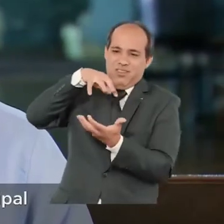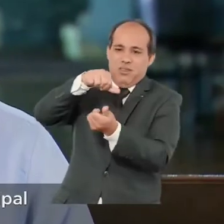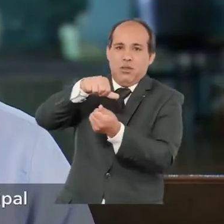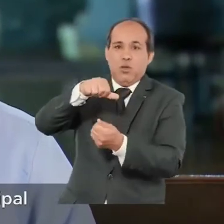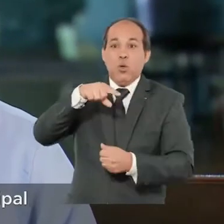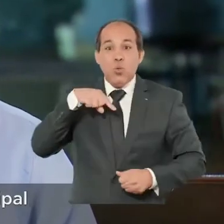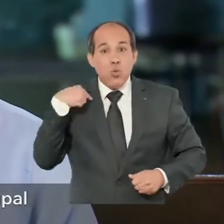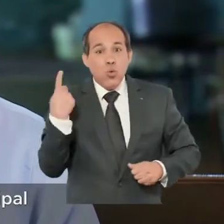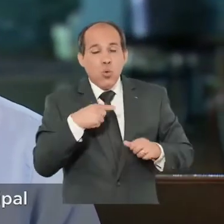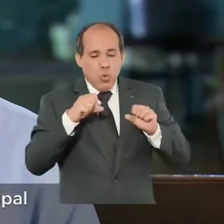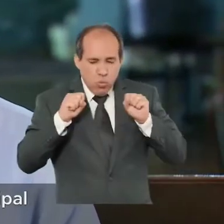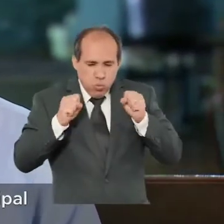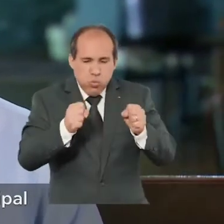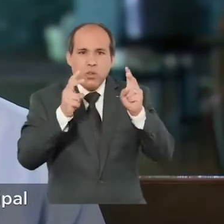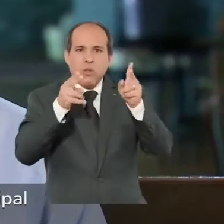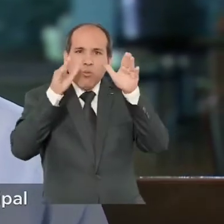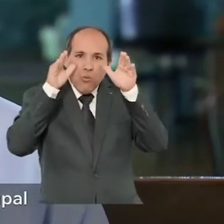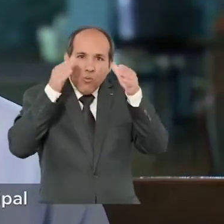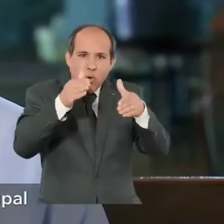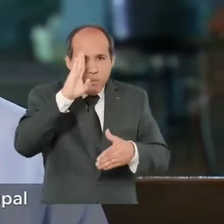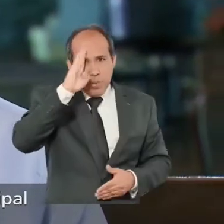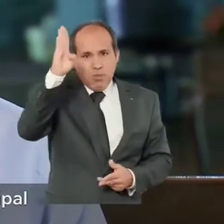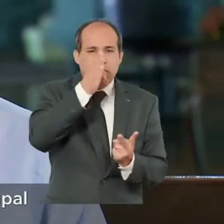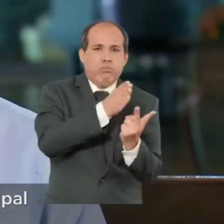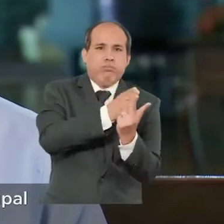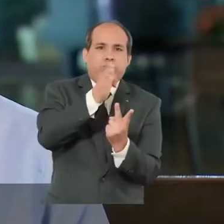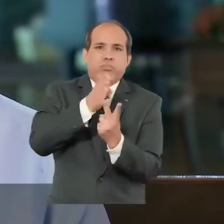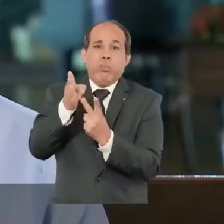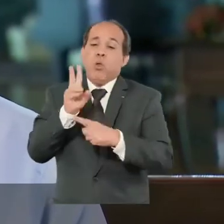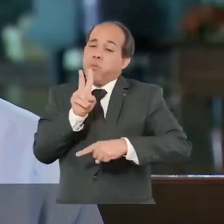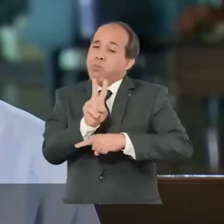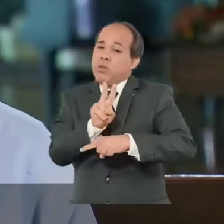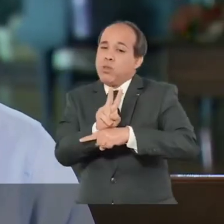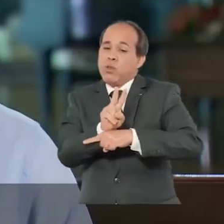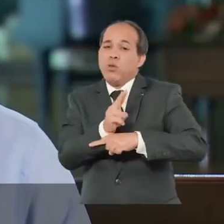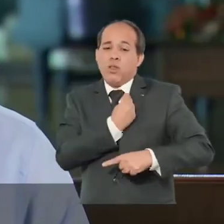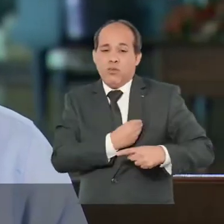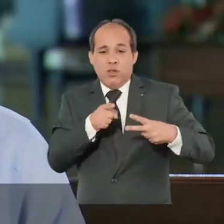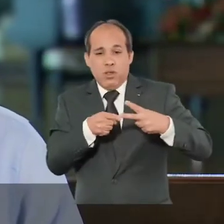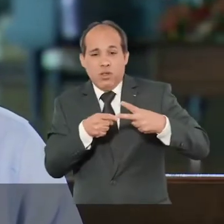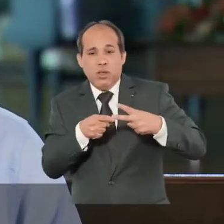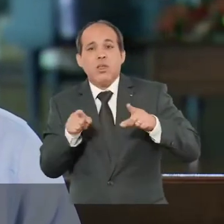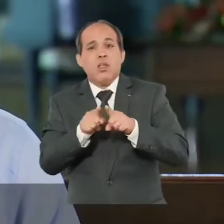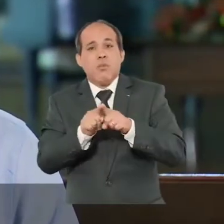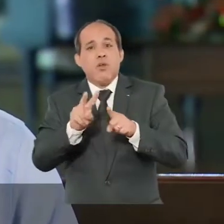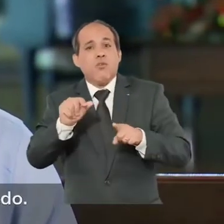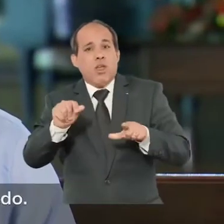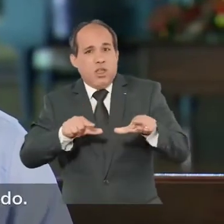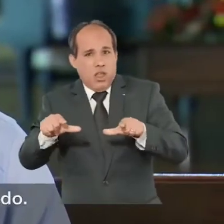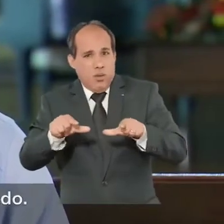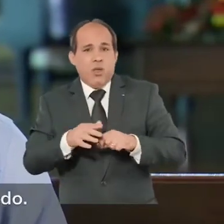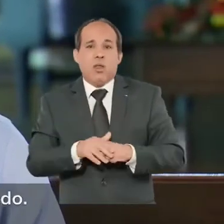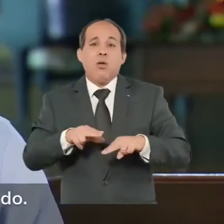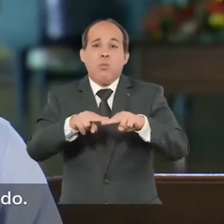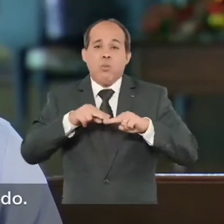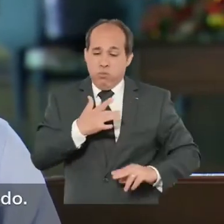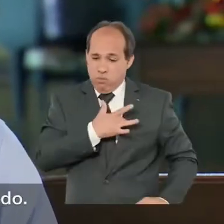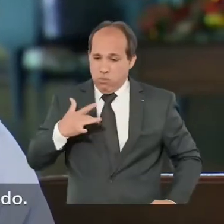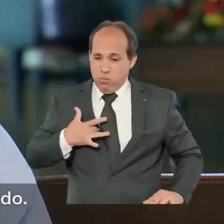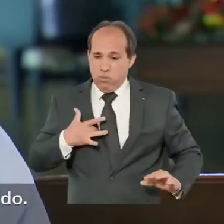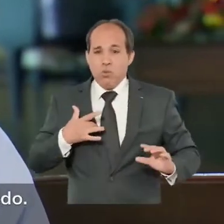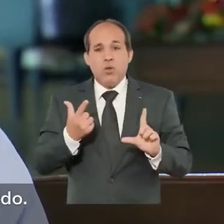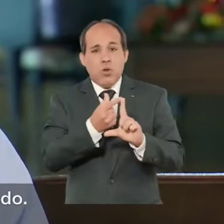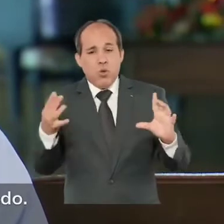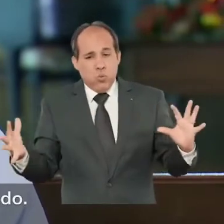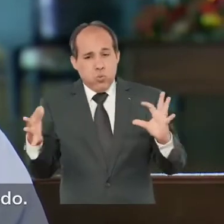Nossa esforços sempre tiveram com foco principal a preservação da vida e de empregos pois saúde